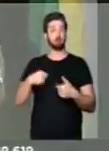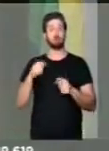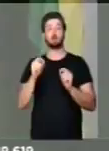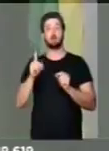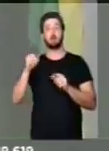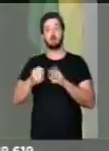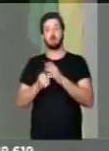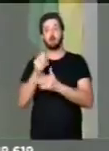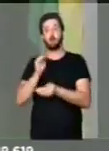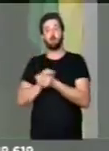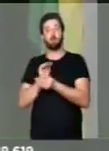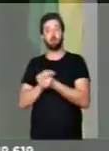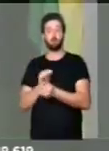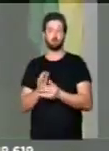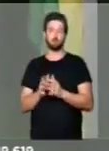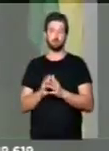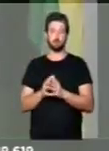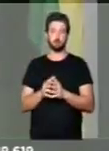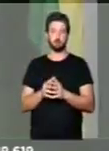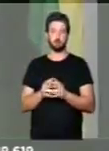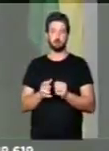é criar um fundo